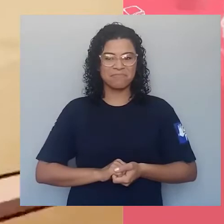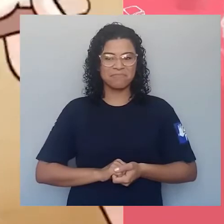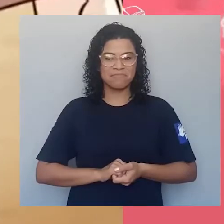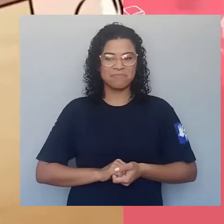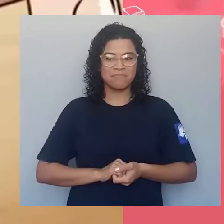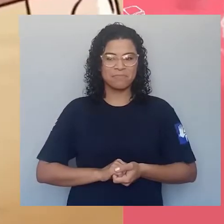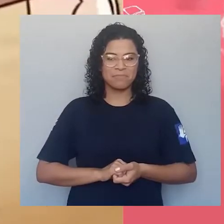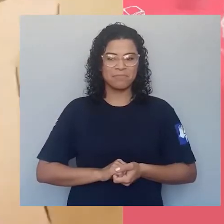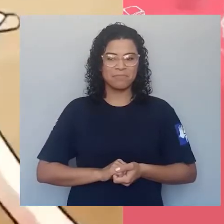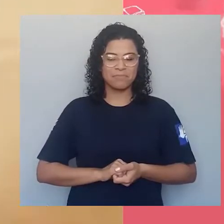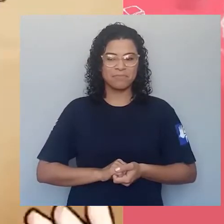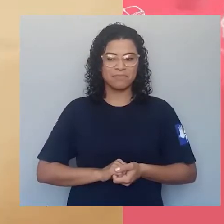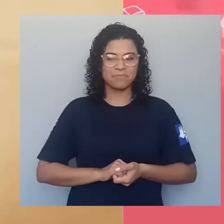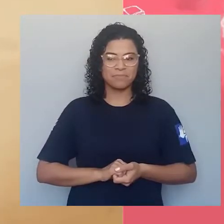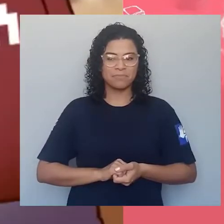Seco molhado!